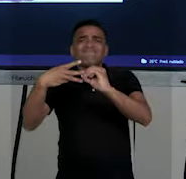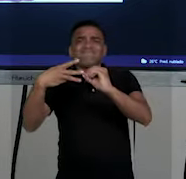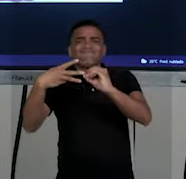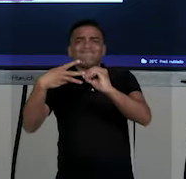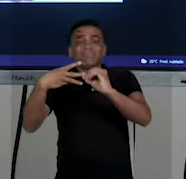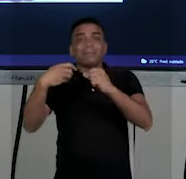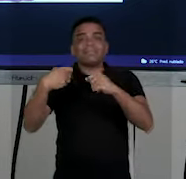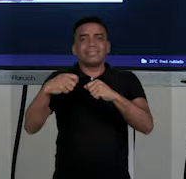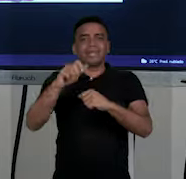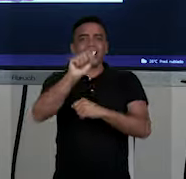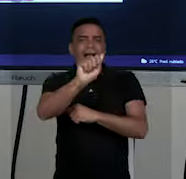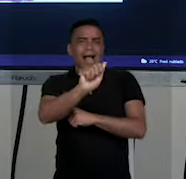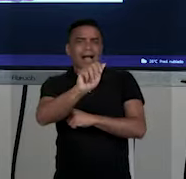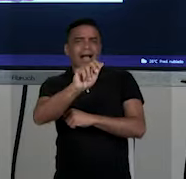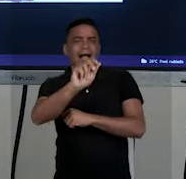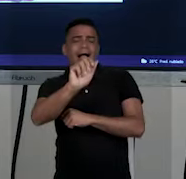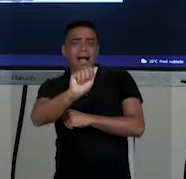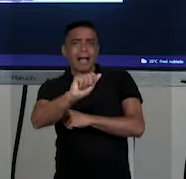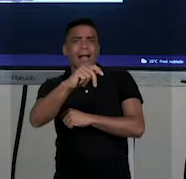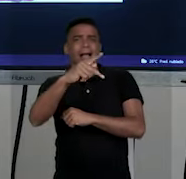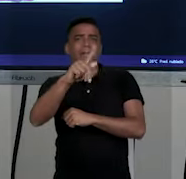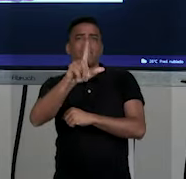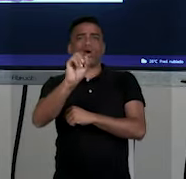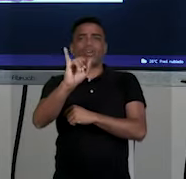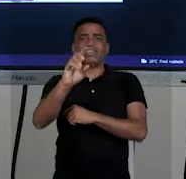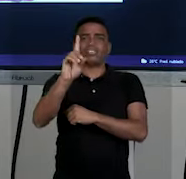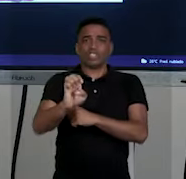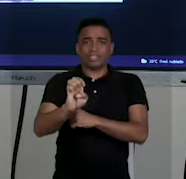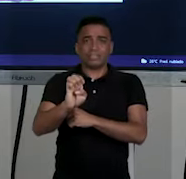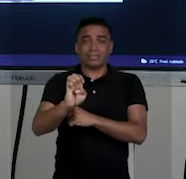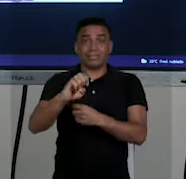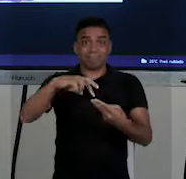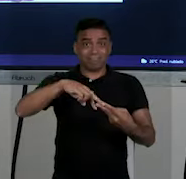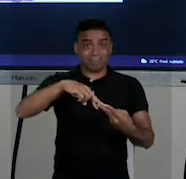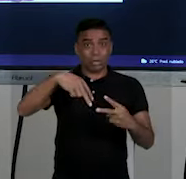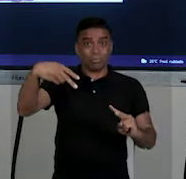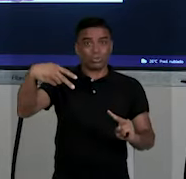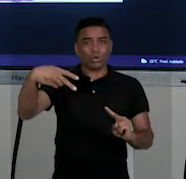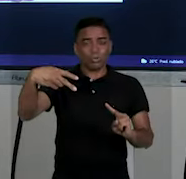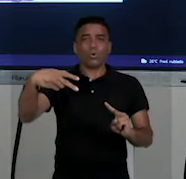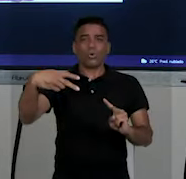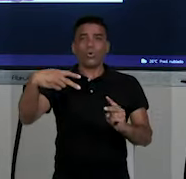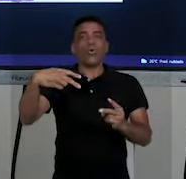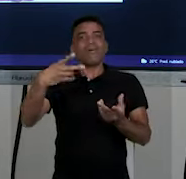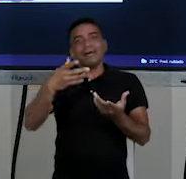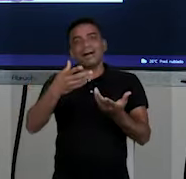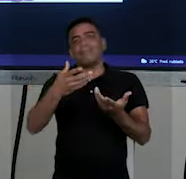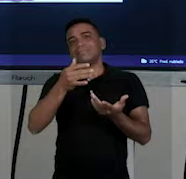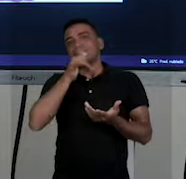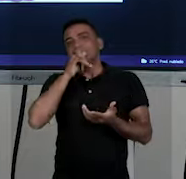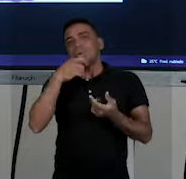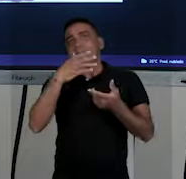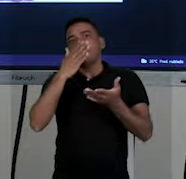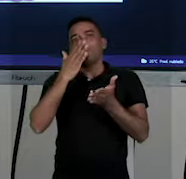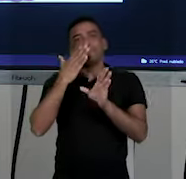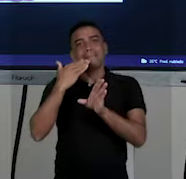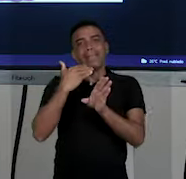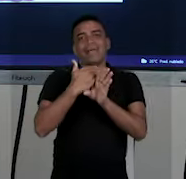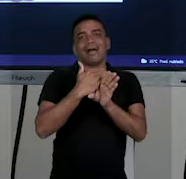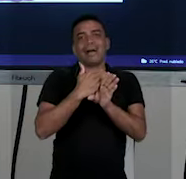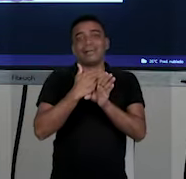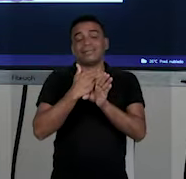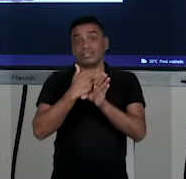seja, elas têm que ter a metade de cromossomo, porque nós vamos ter metade que vai vir do pai, metade que vai vir da mãe.